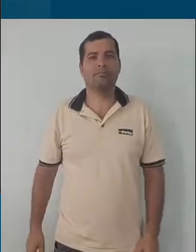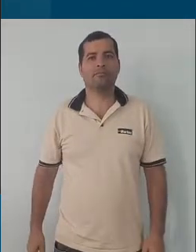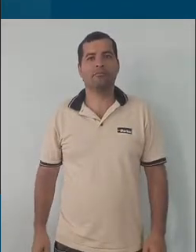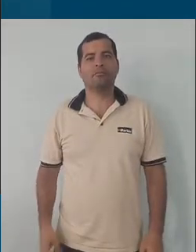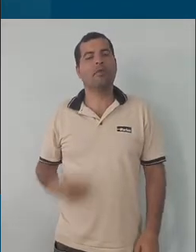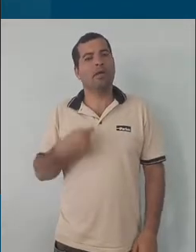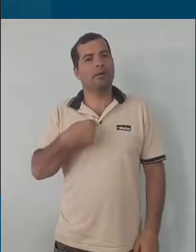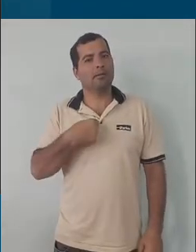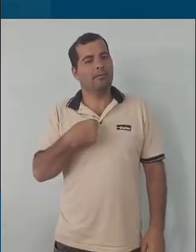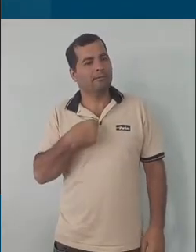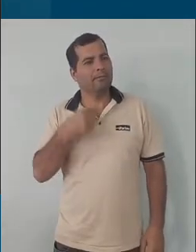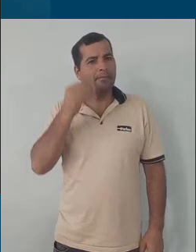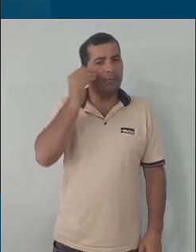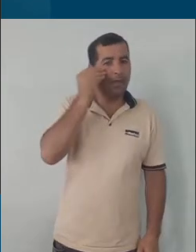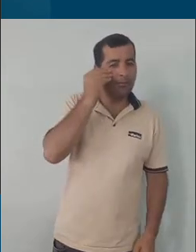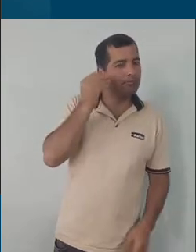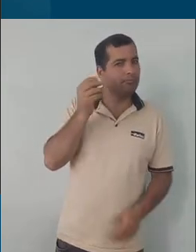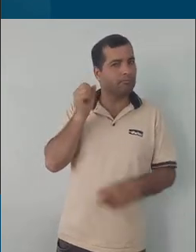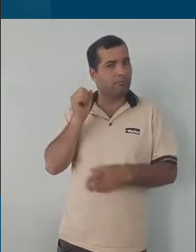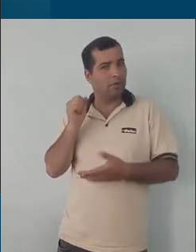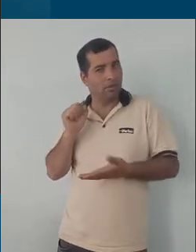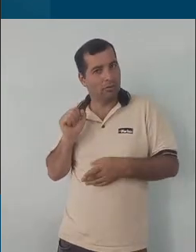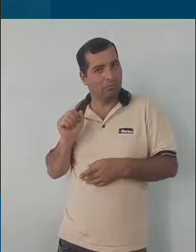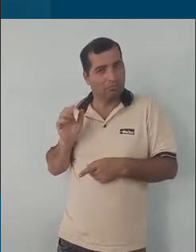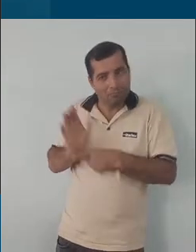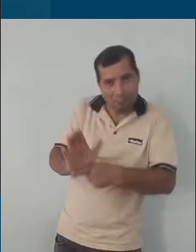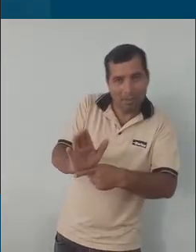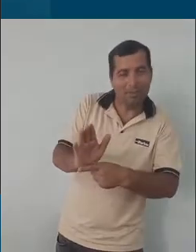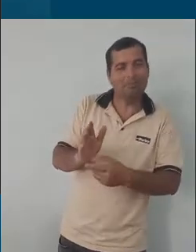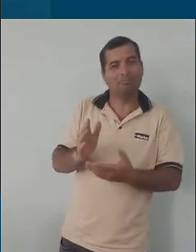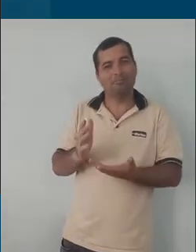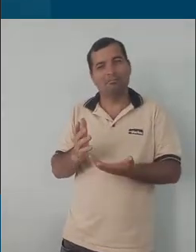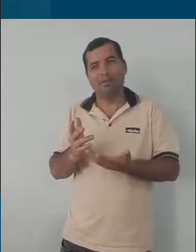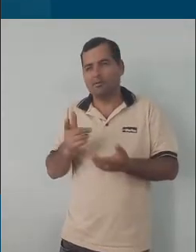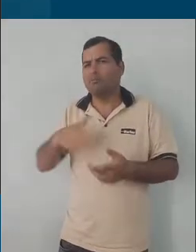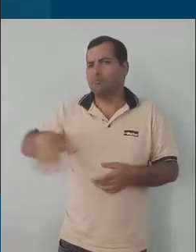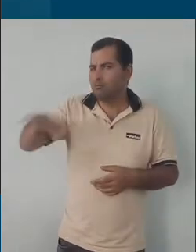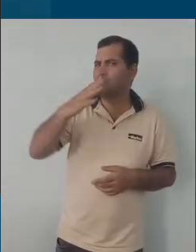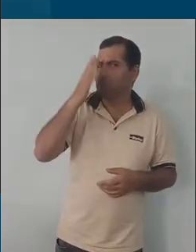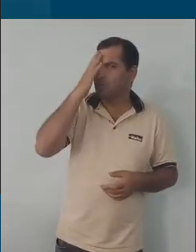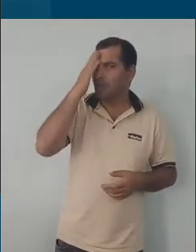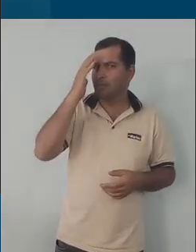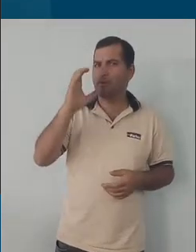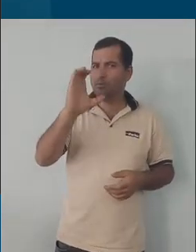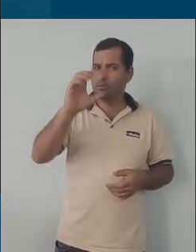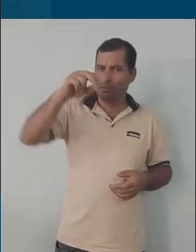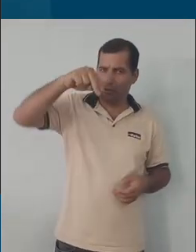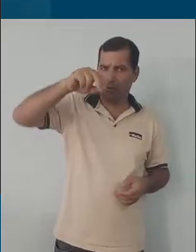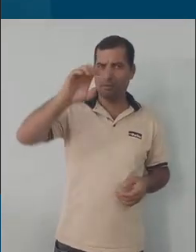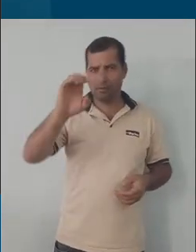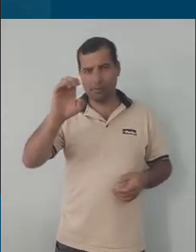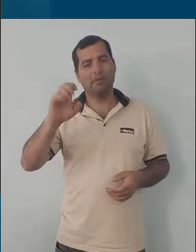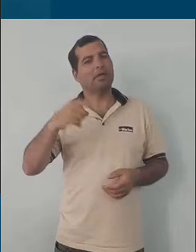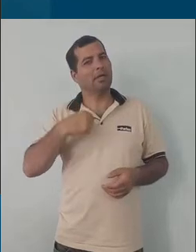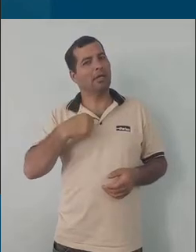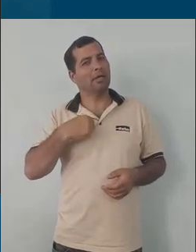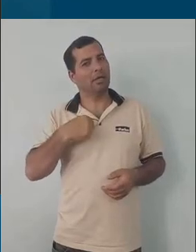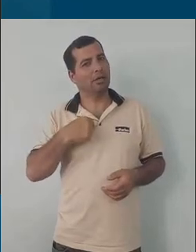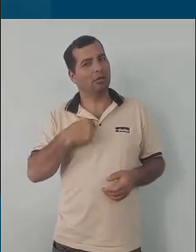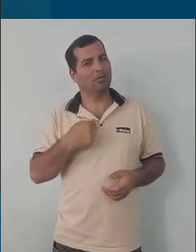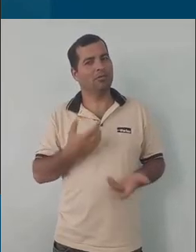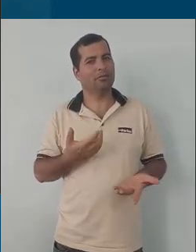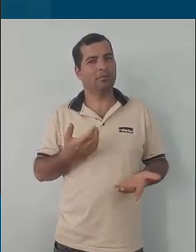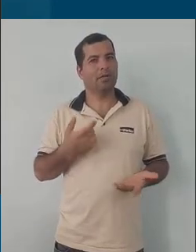para tentar ajudar, né, vocês todos sabem que no Conselho Nacional de Educação eu tive a responsabilidade